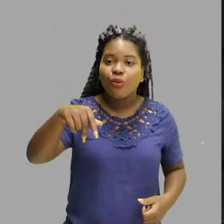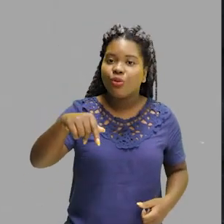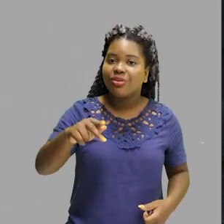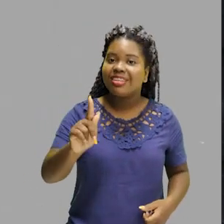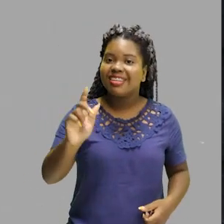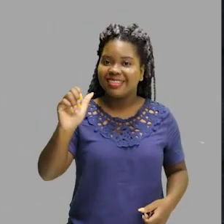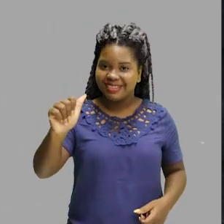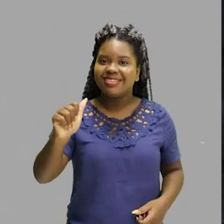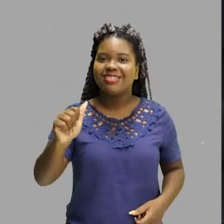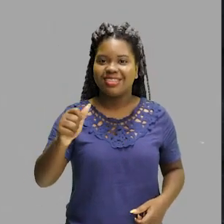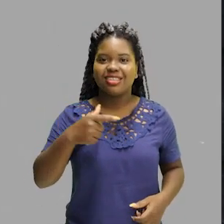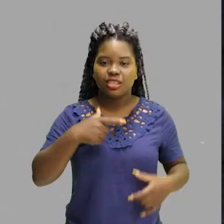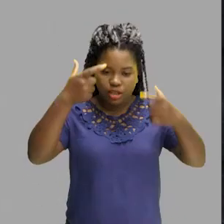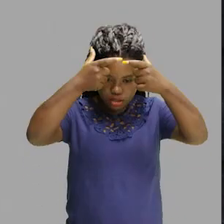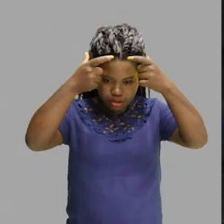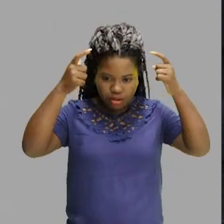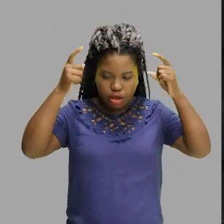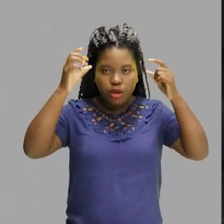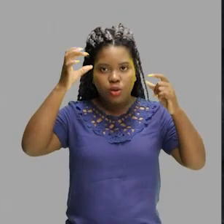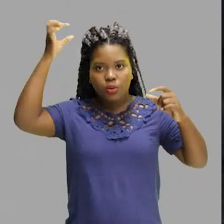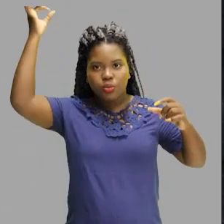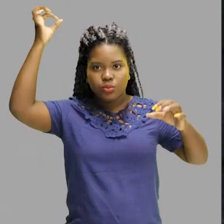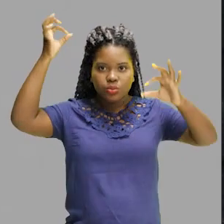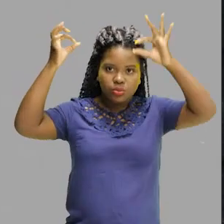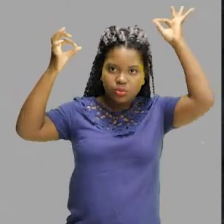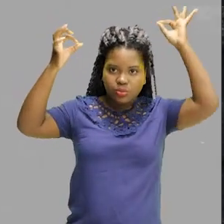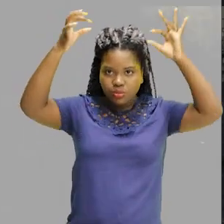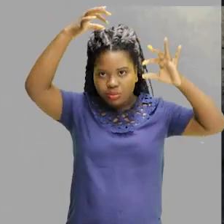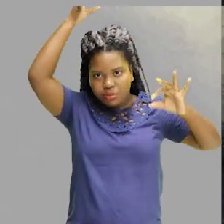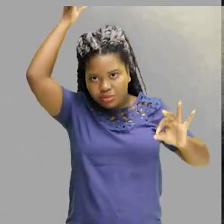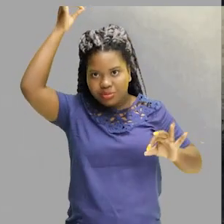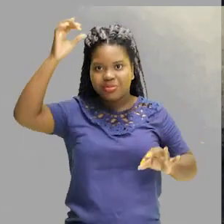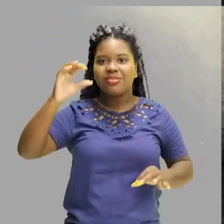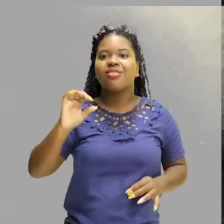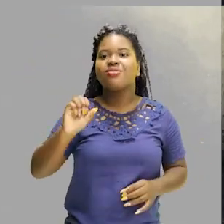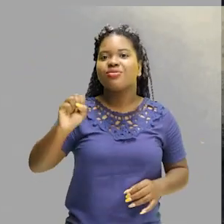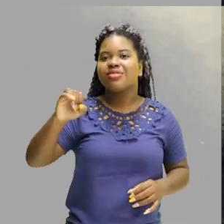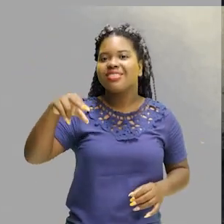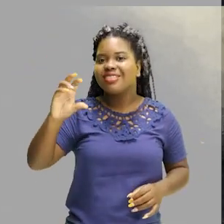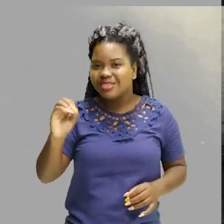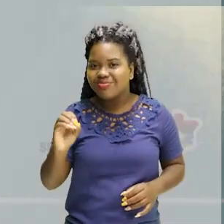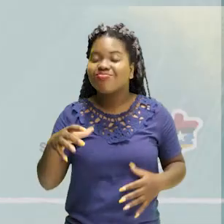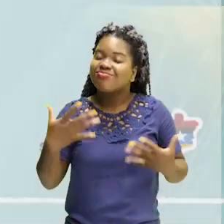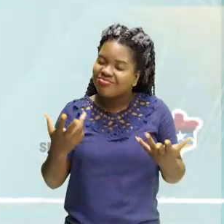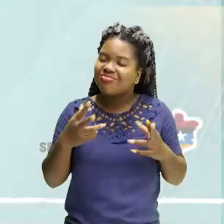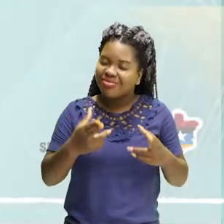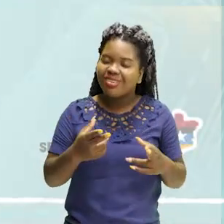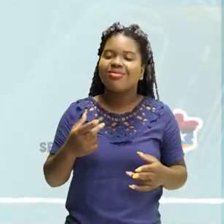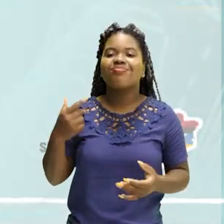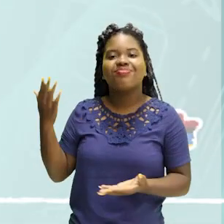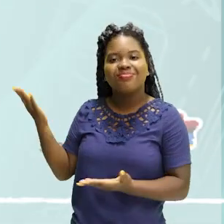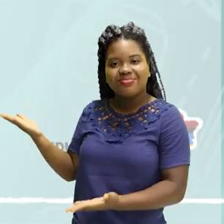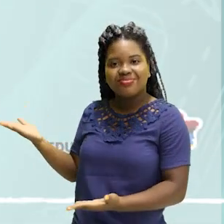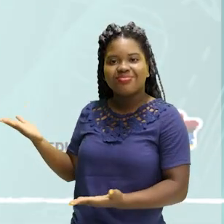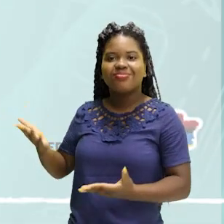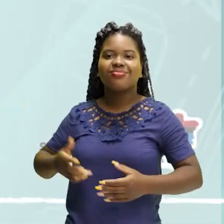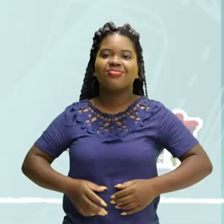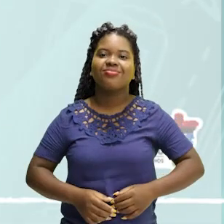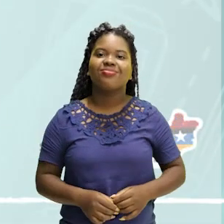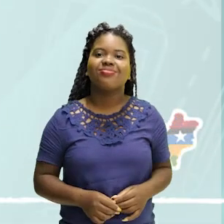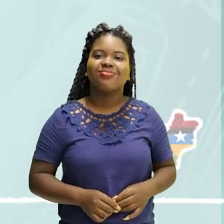aquele chapéuzinho de 3 pontas. Pois é, com sininho. É mais ou menos daquele jeito. As farsas,